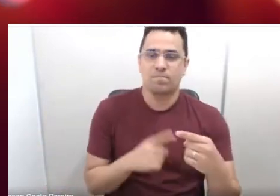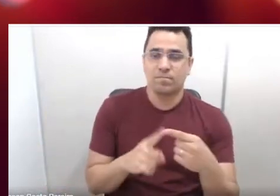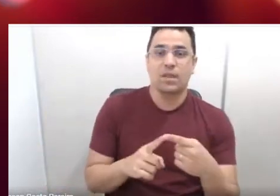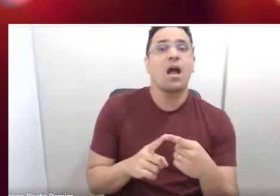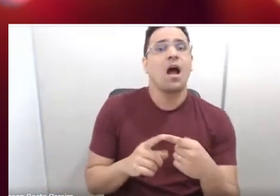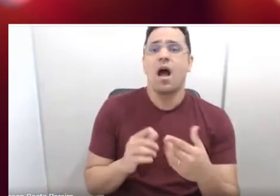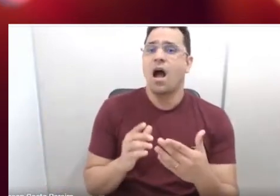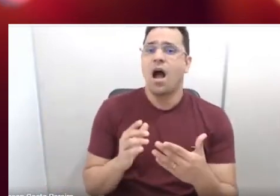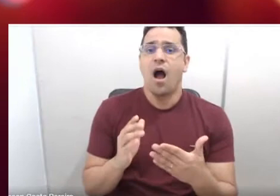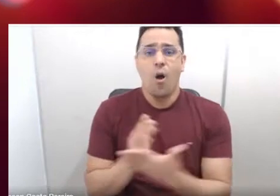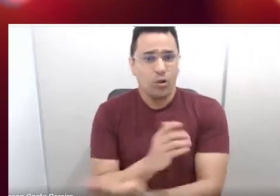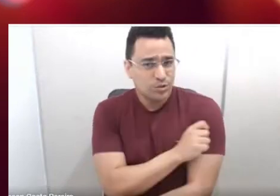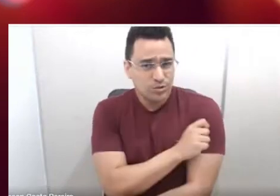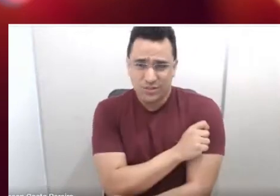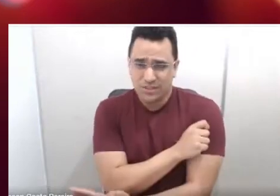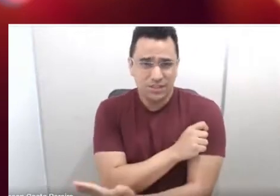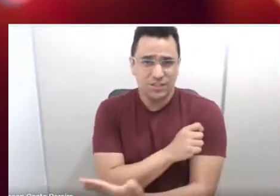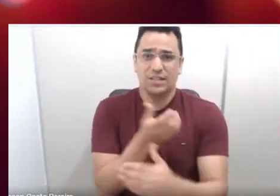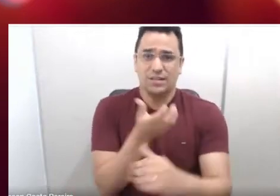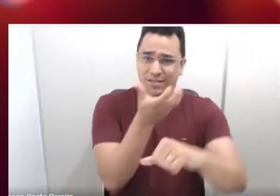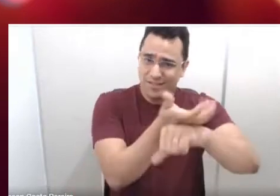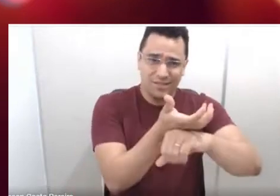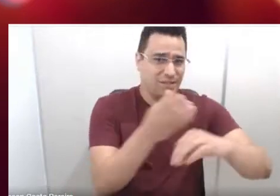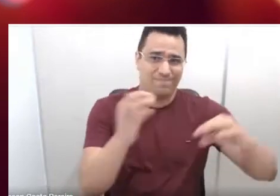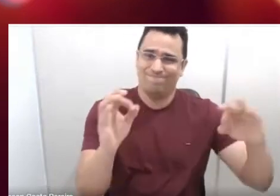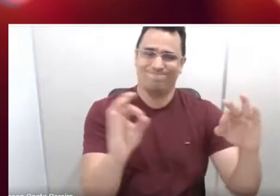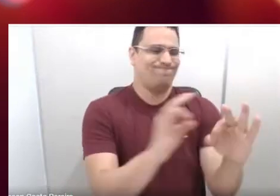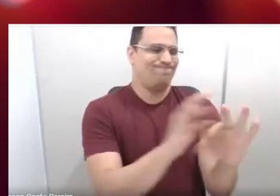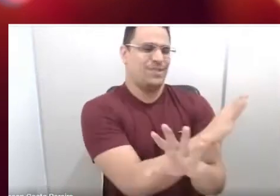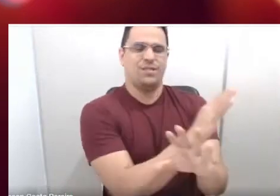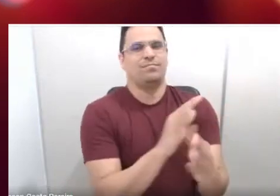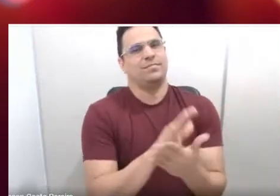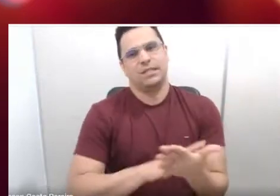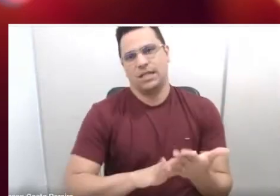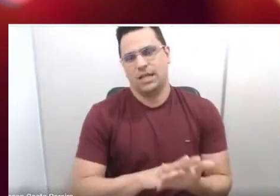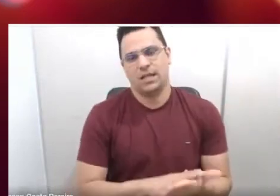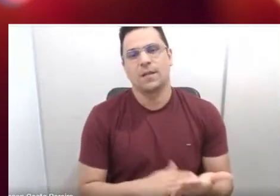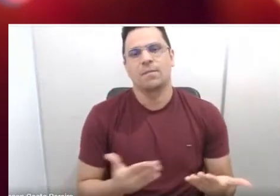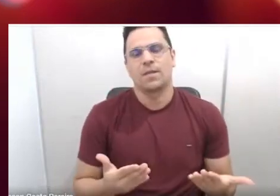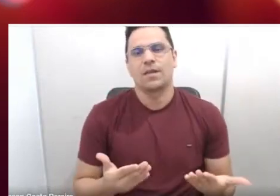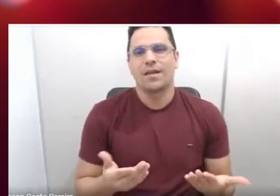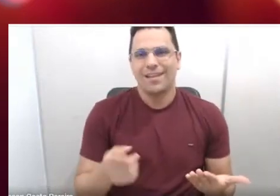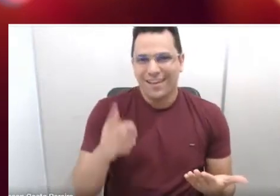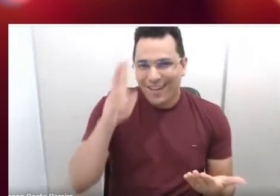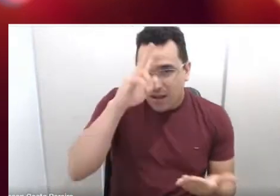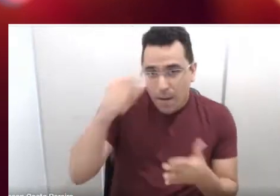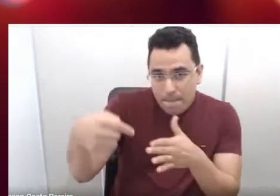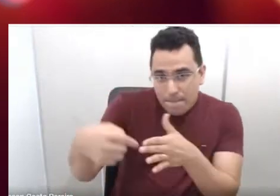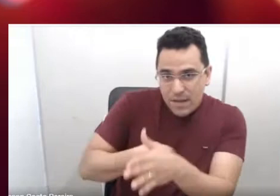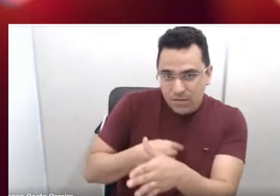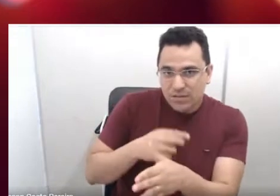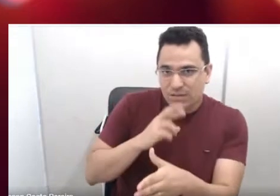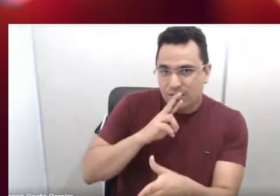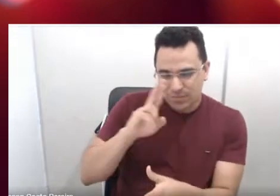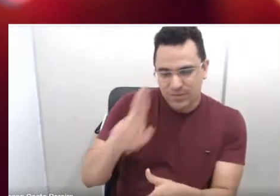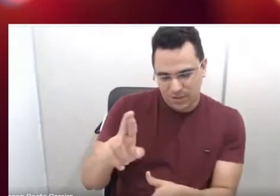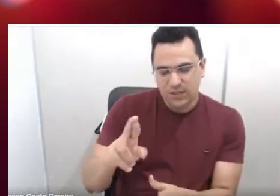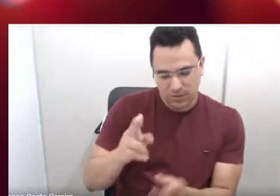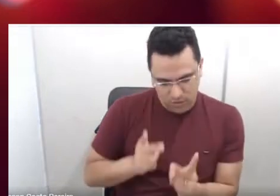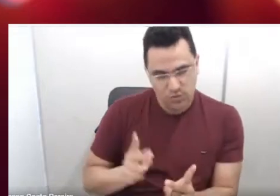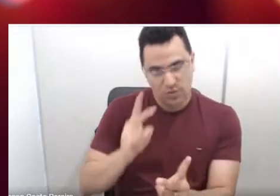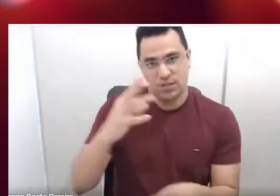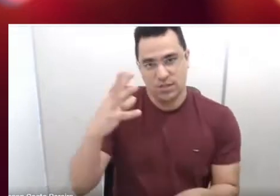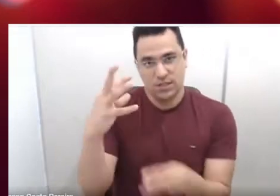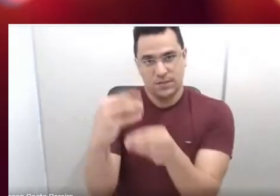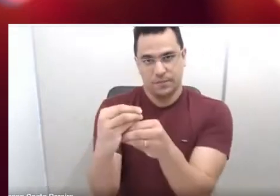não conseguiu concluir. Mas foi mais ou menos isso. E aí, dando continuidade à tua pergunta, dentro do movimento estudantil, foi uma loucura,